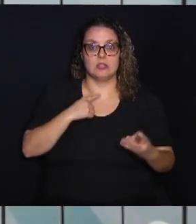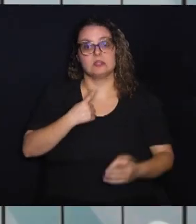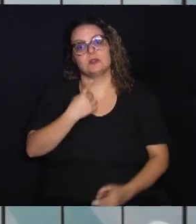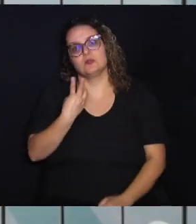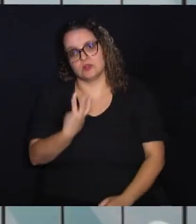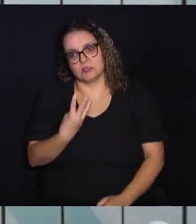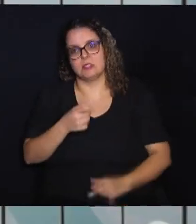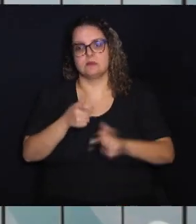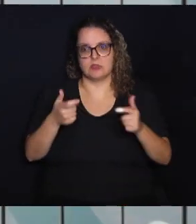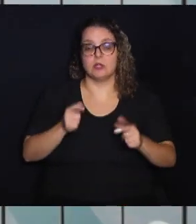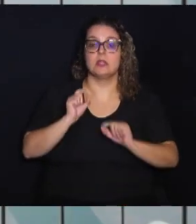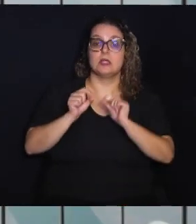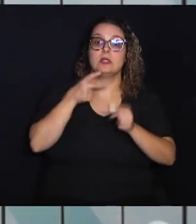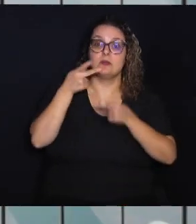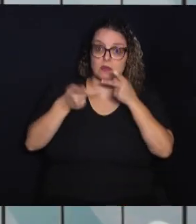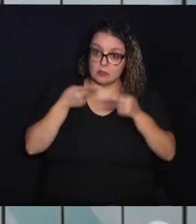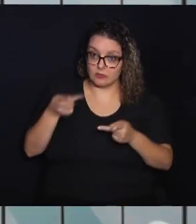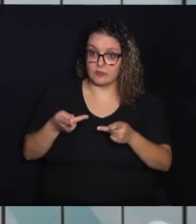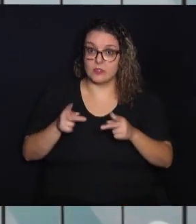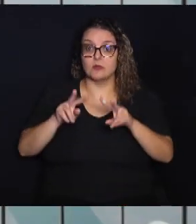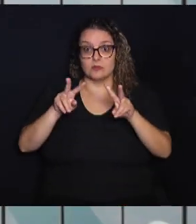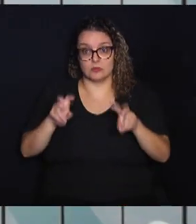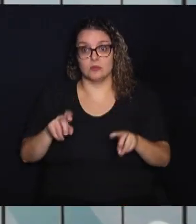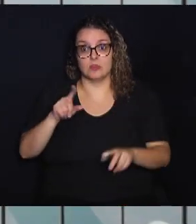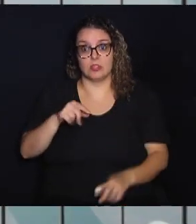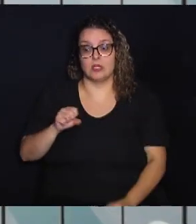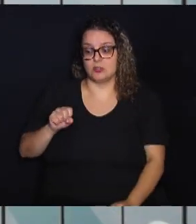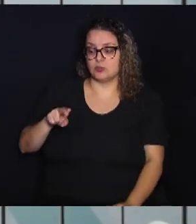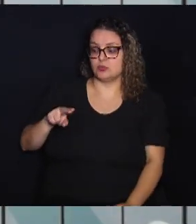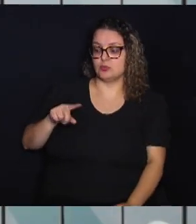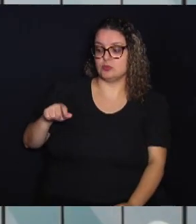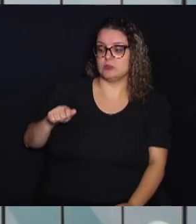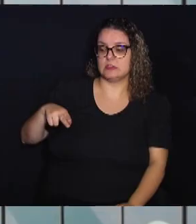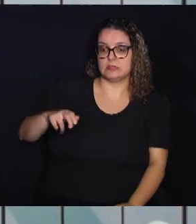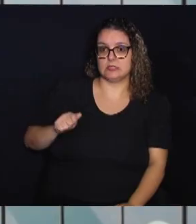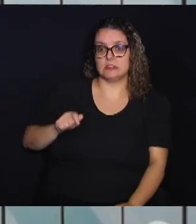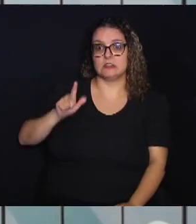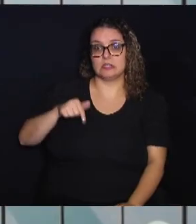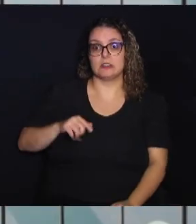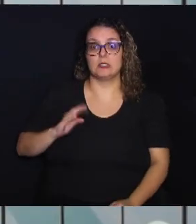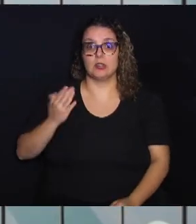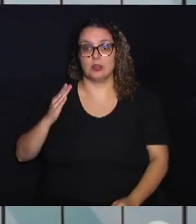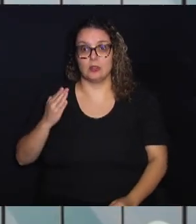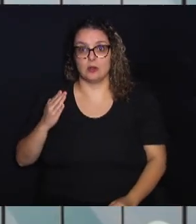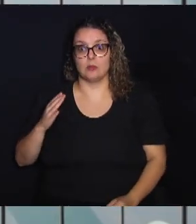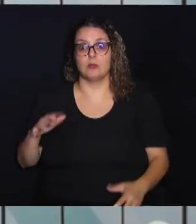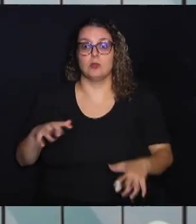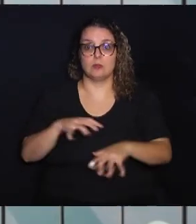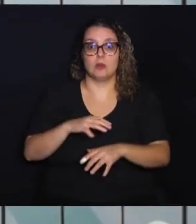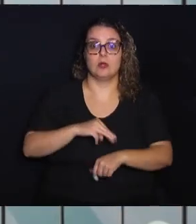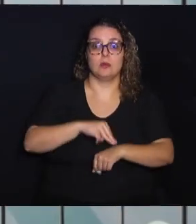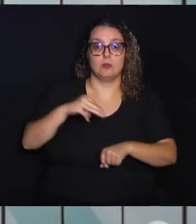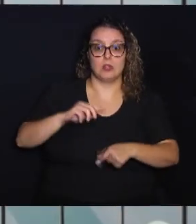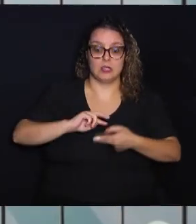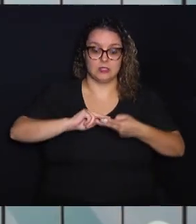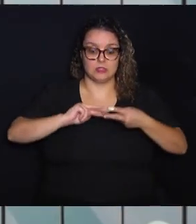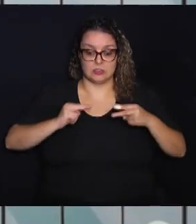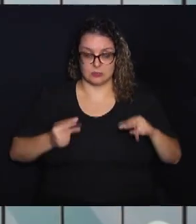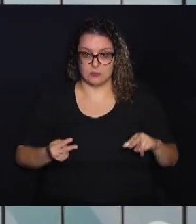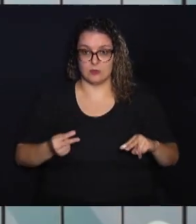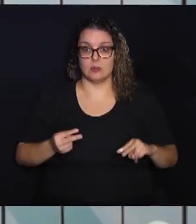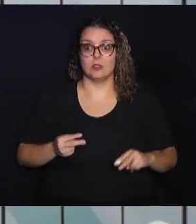Gerais. E quem vai falar sobre esse assunto é a Suzana Joia, que é bióloga com mestrado em genética